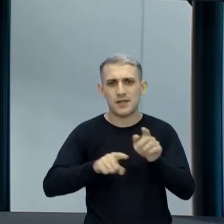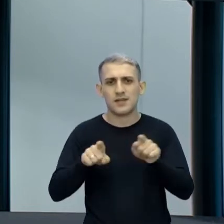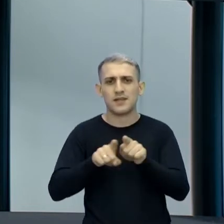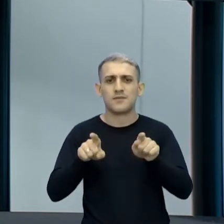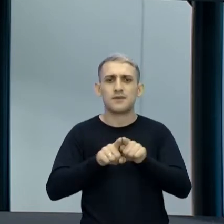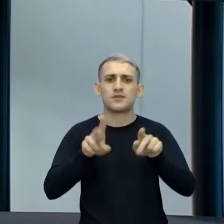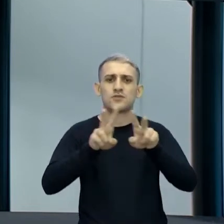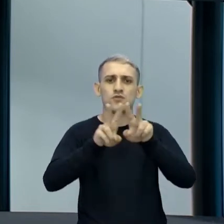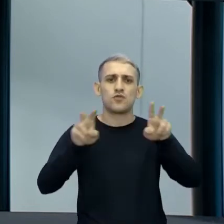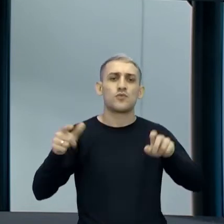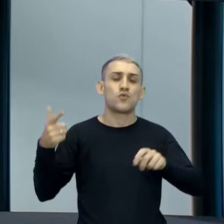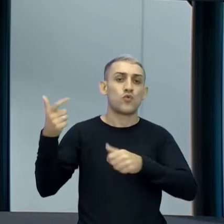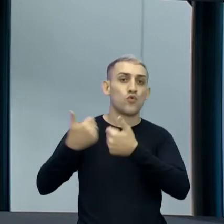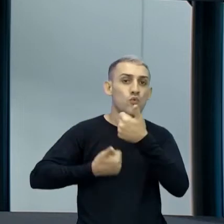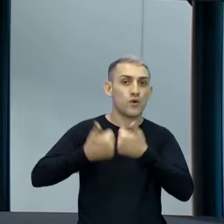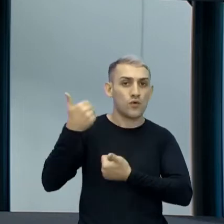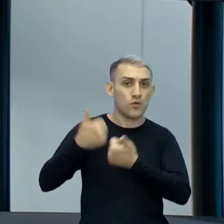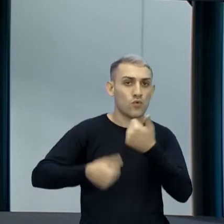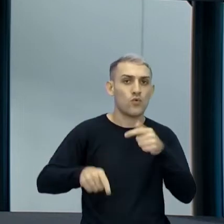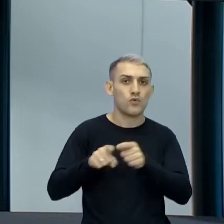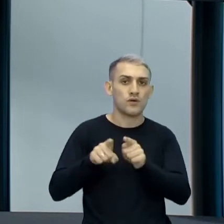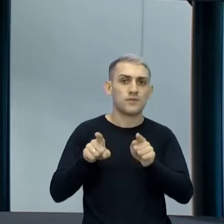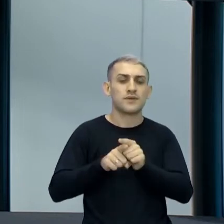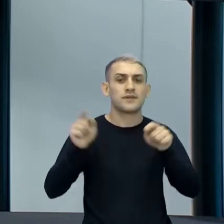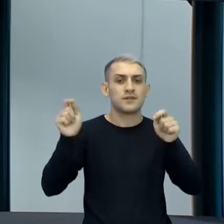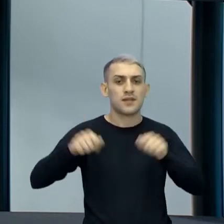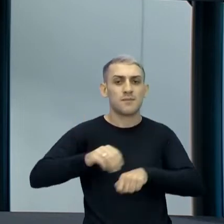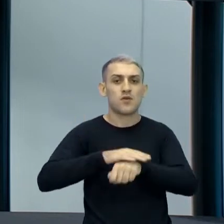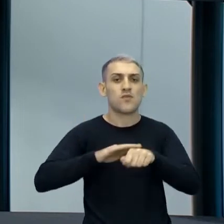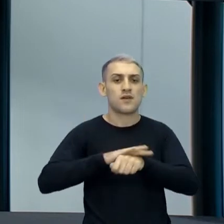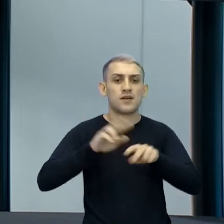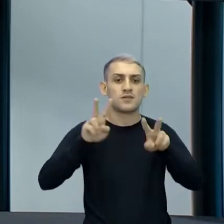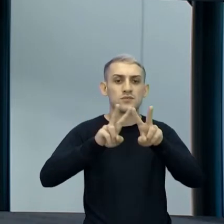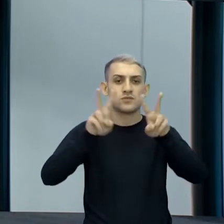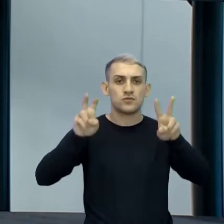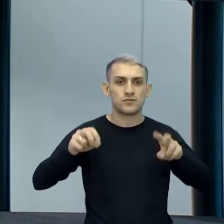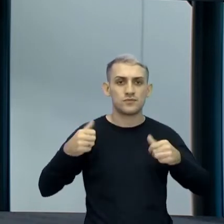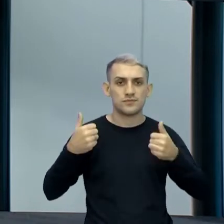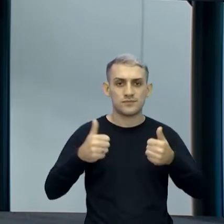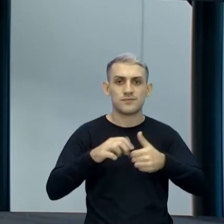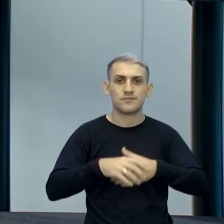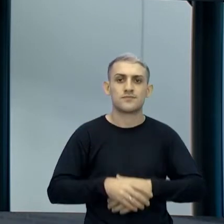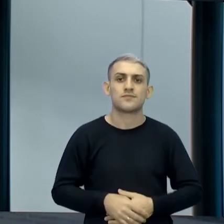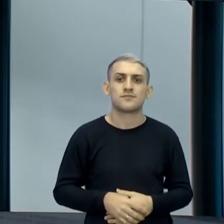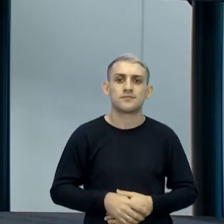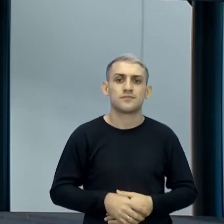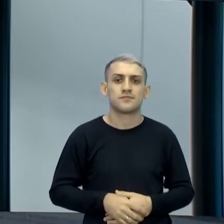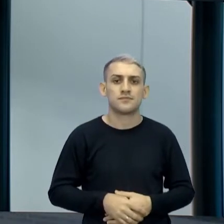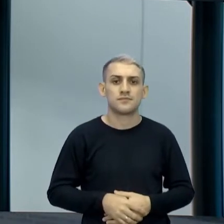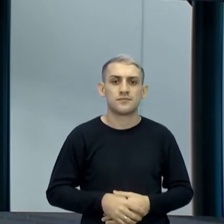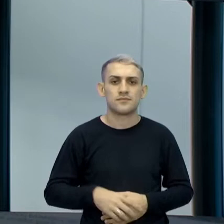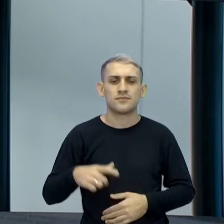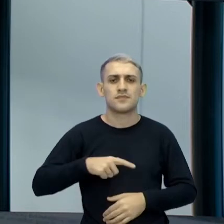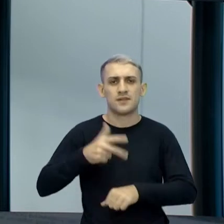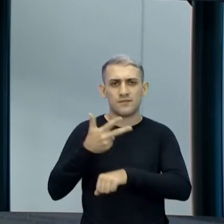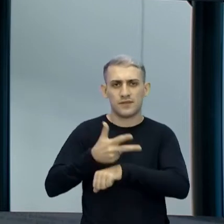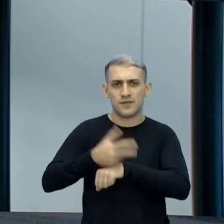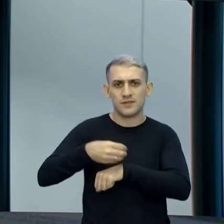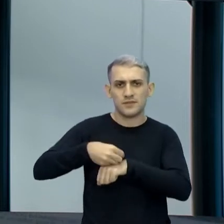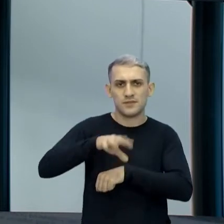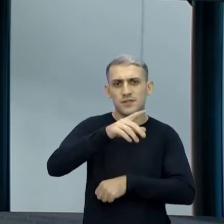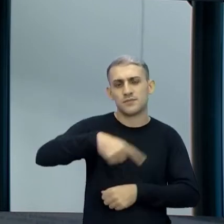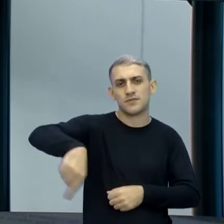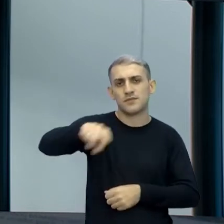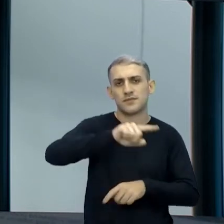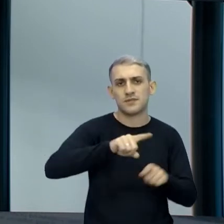trazer outros esportes também a respeito que falam sobre isso, beleza? Bom, tem vídeo sugerido para vocês